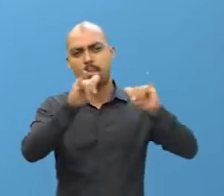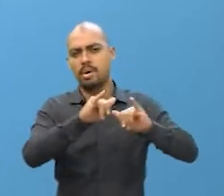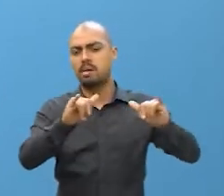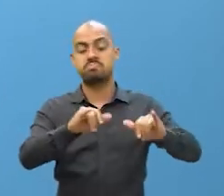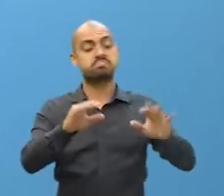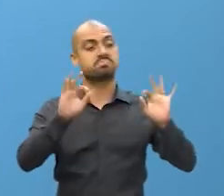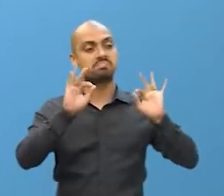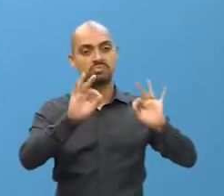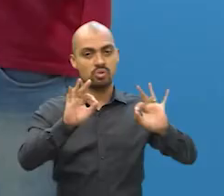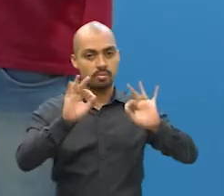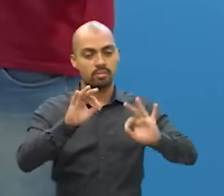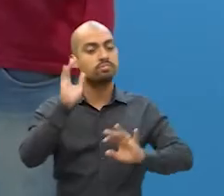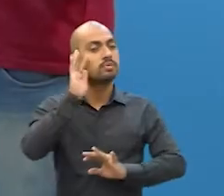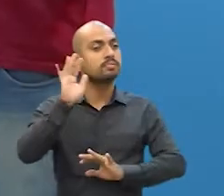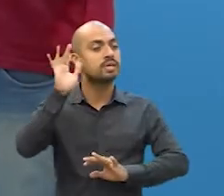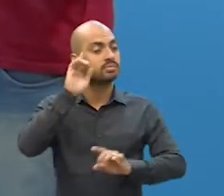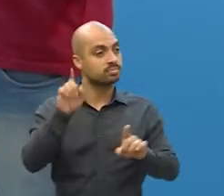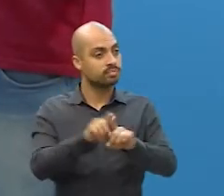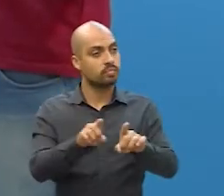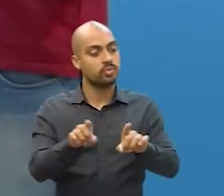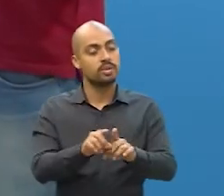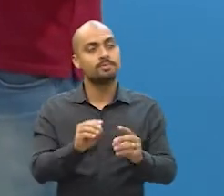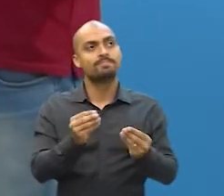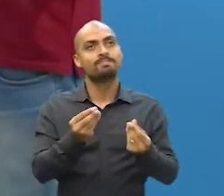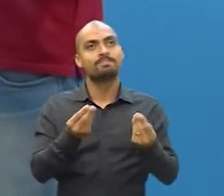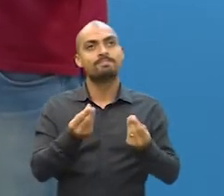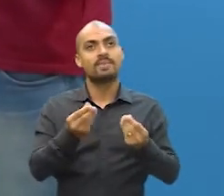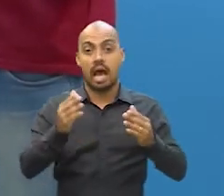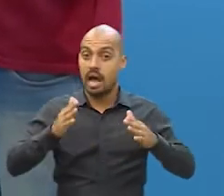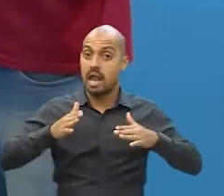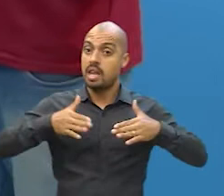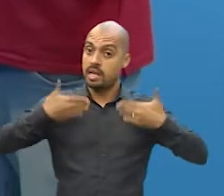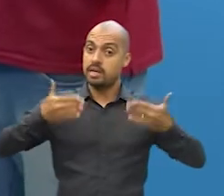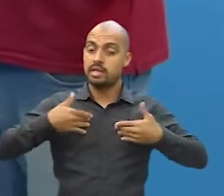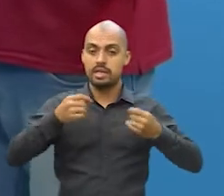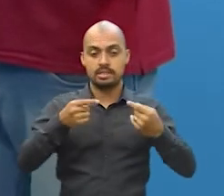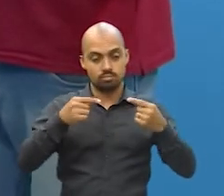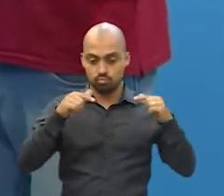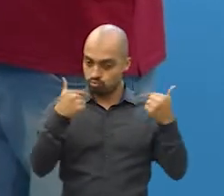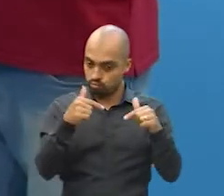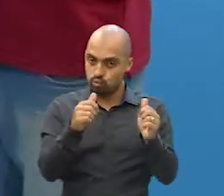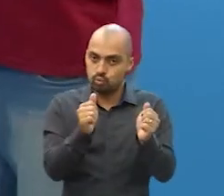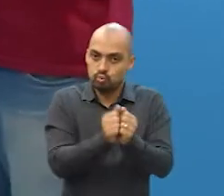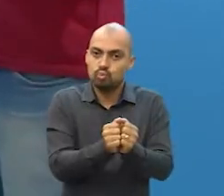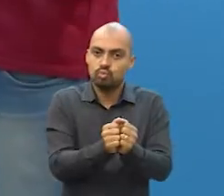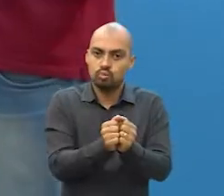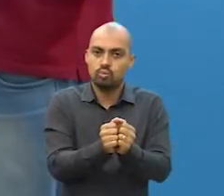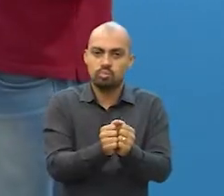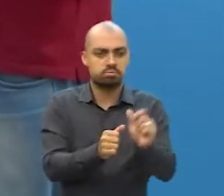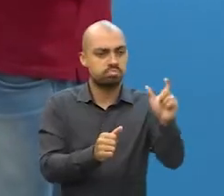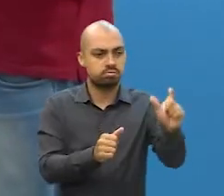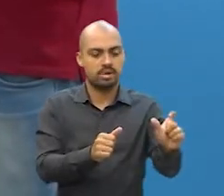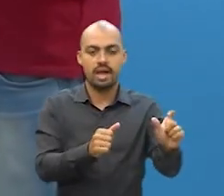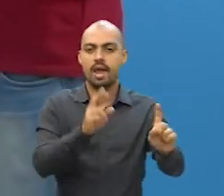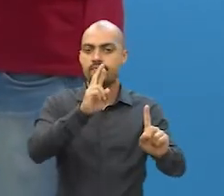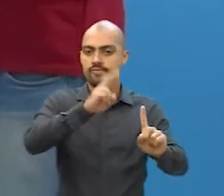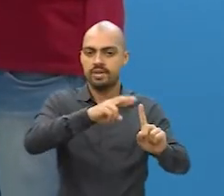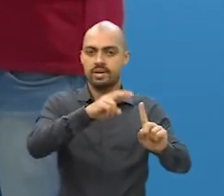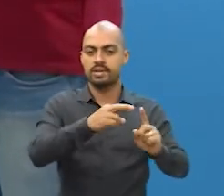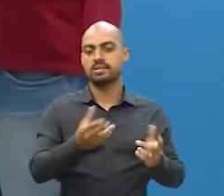Eu imagino também a alegria que deve ser trabalhar junto com uma pessoa como essa.